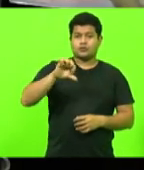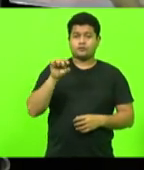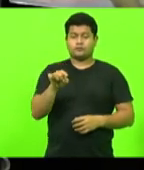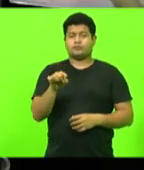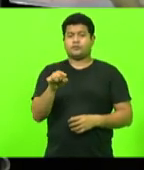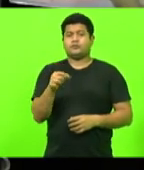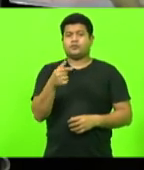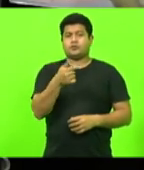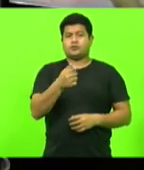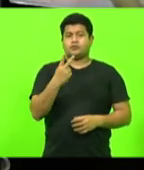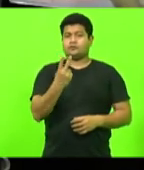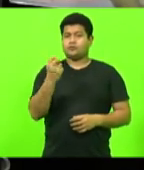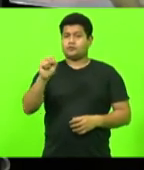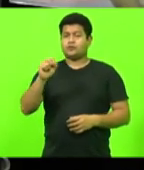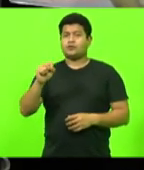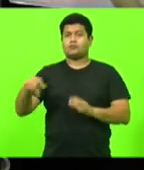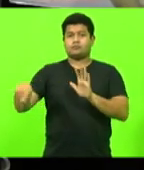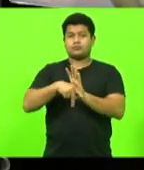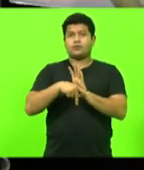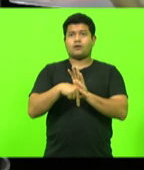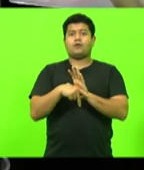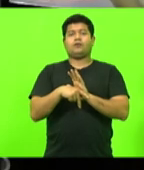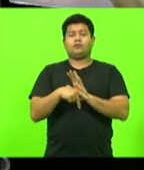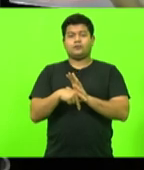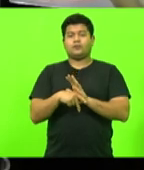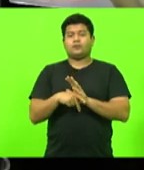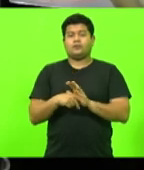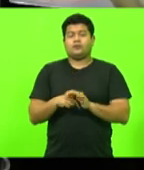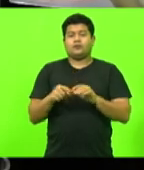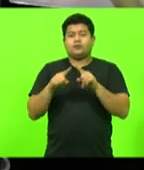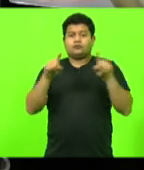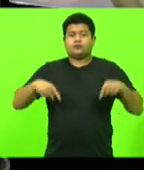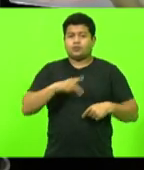19.728 pertencentes ao quadro efetivo e